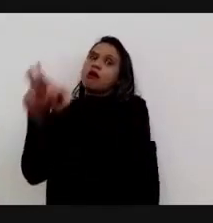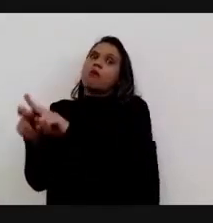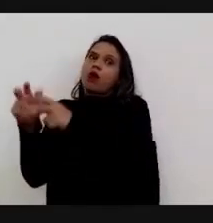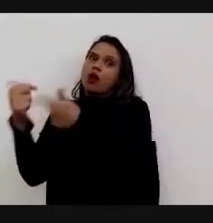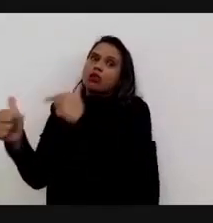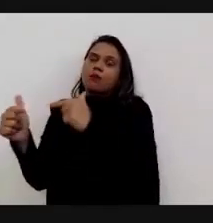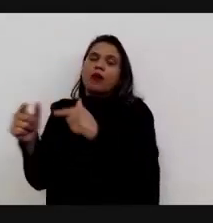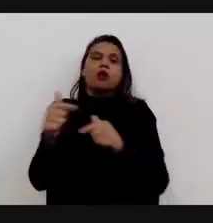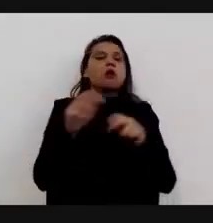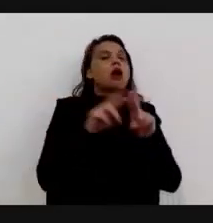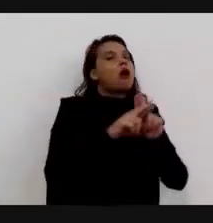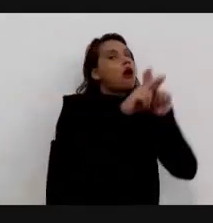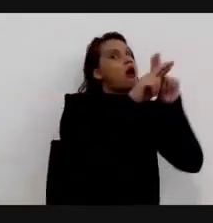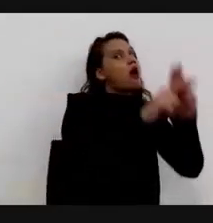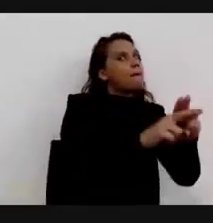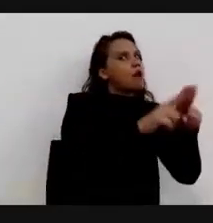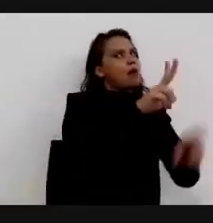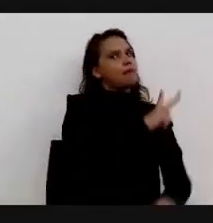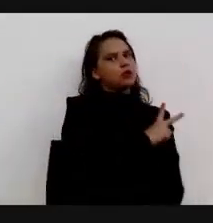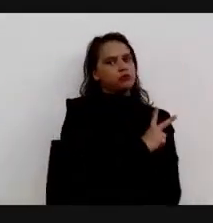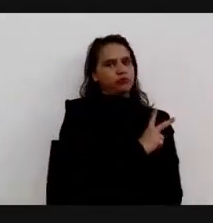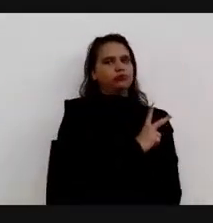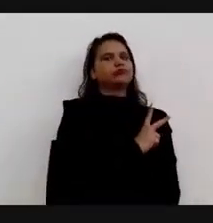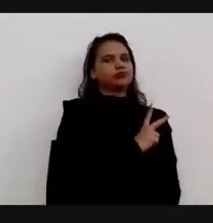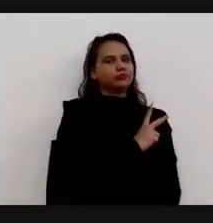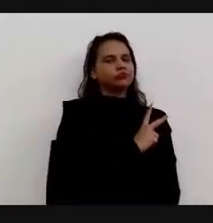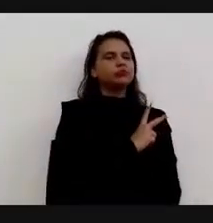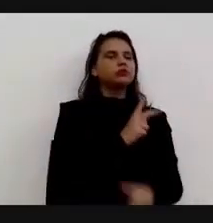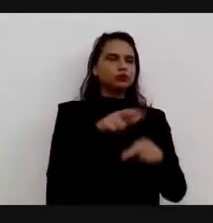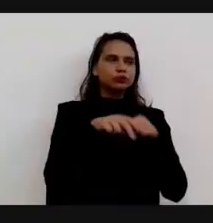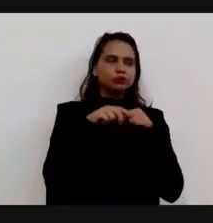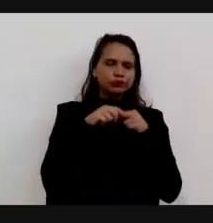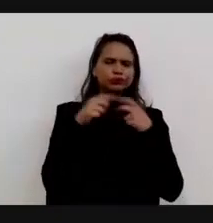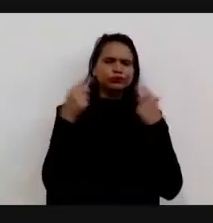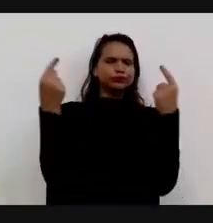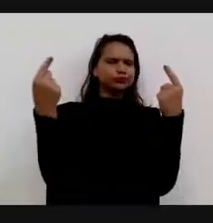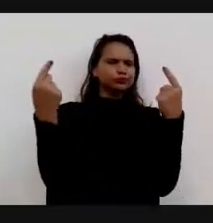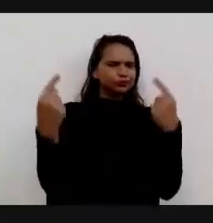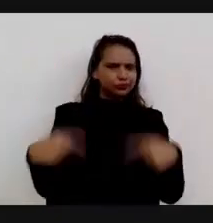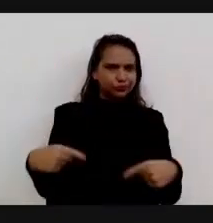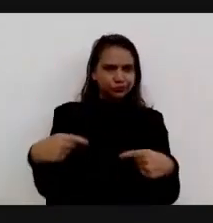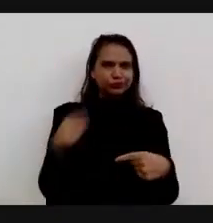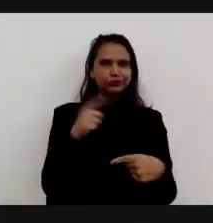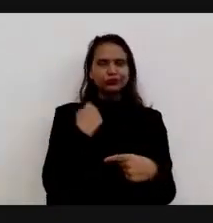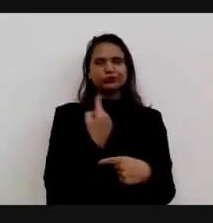E, muitas vezes, essa vai ser uma dificuldade a ser enfrentada quando tivermos que